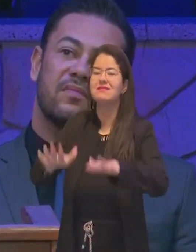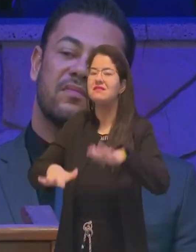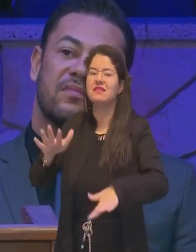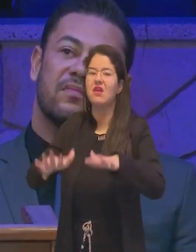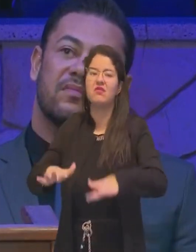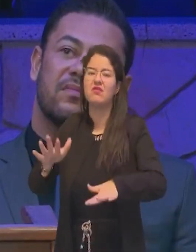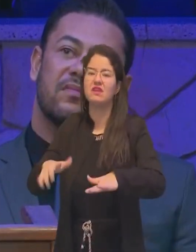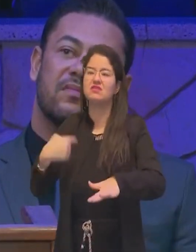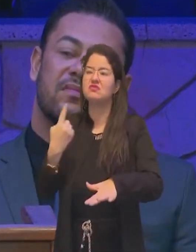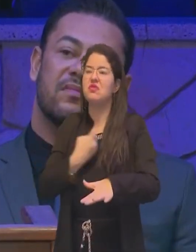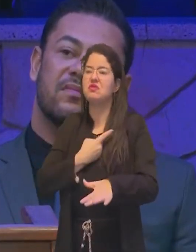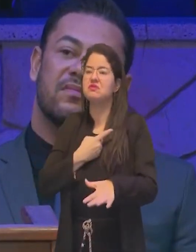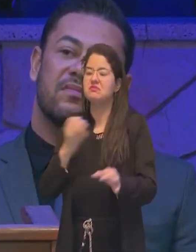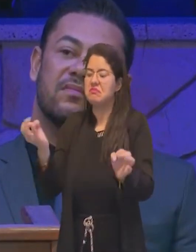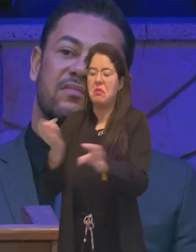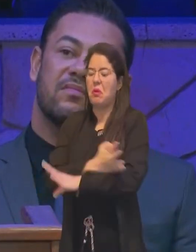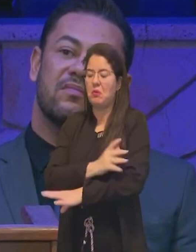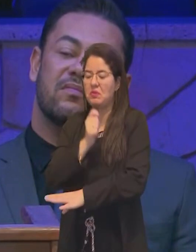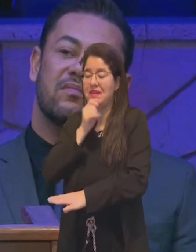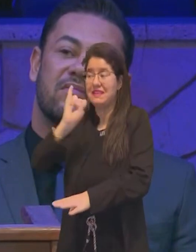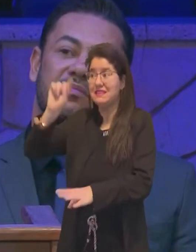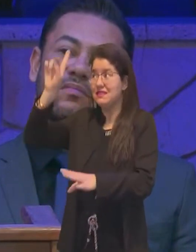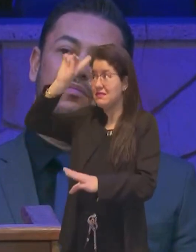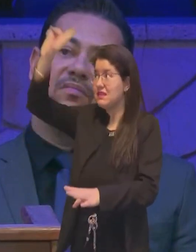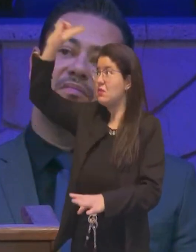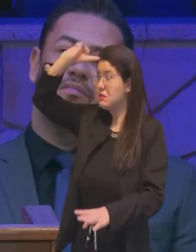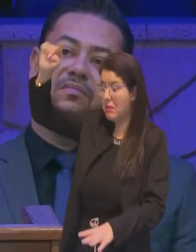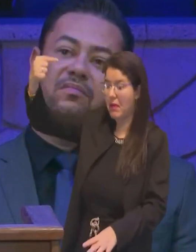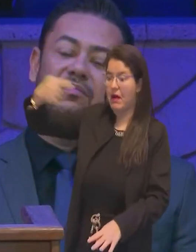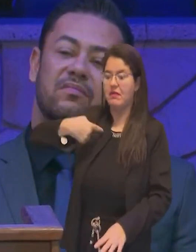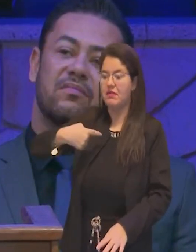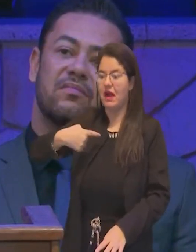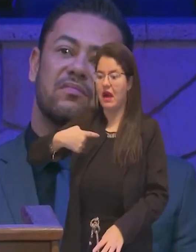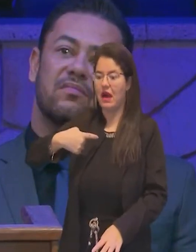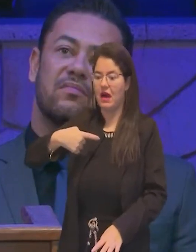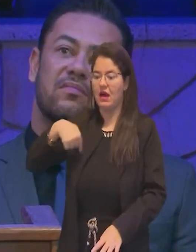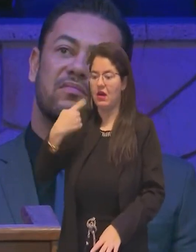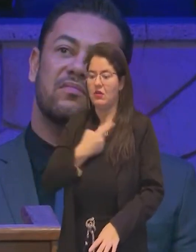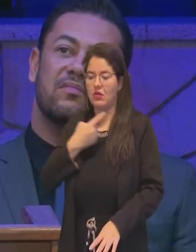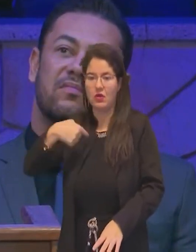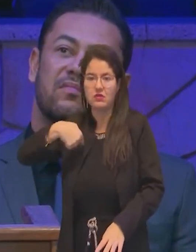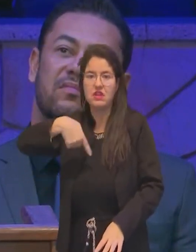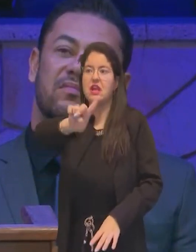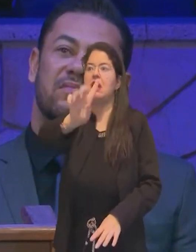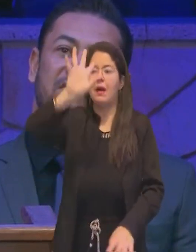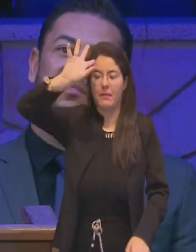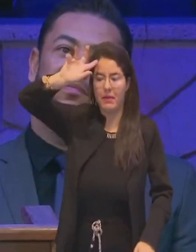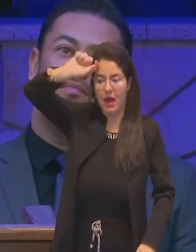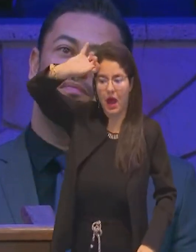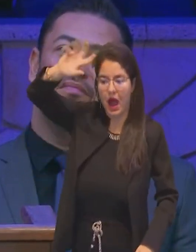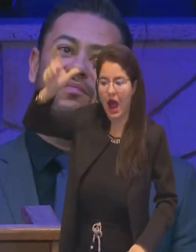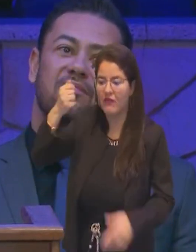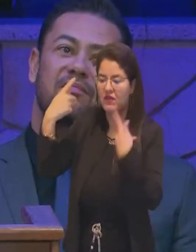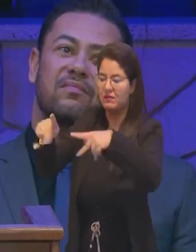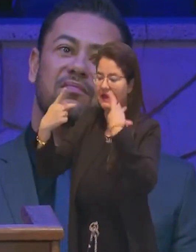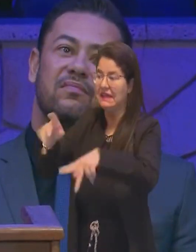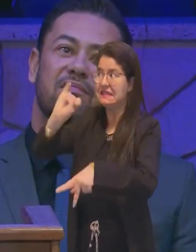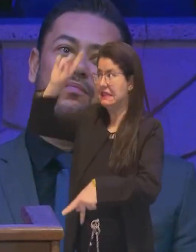se Deus mandar a gente agora, do nada, para ir até o interior da África, pregar a palavra